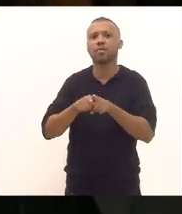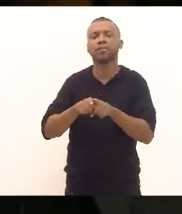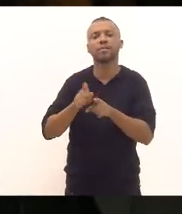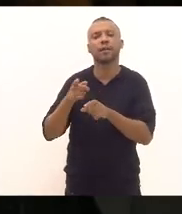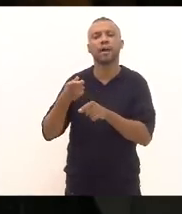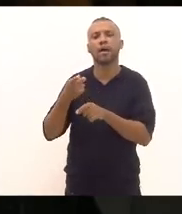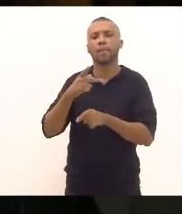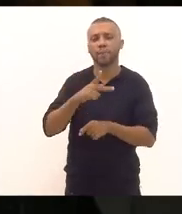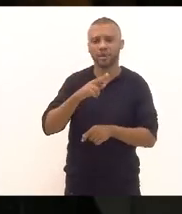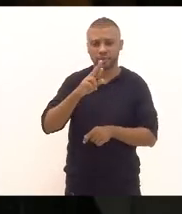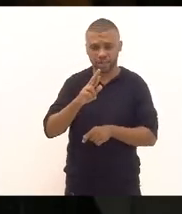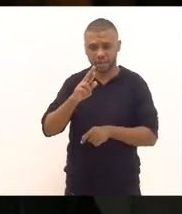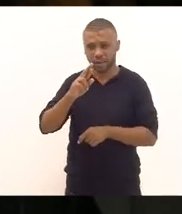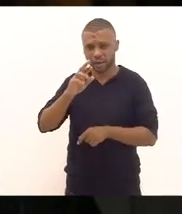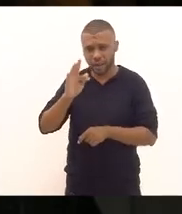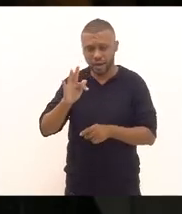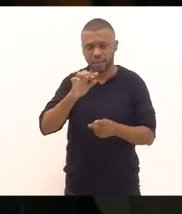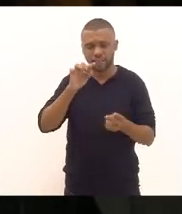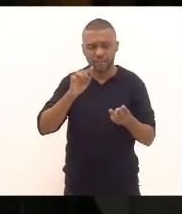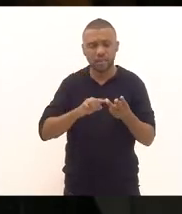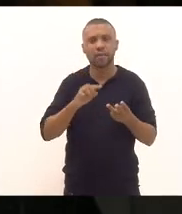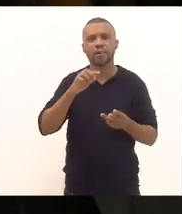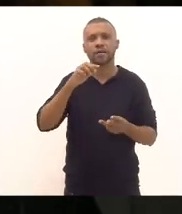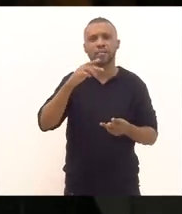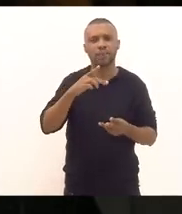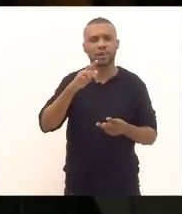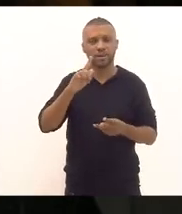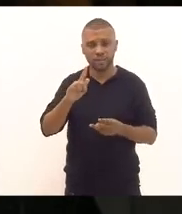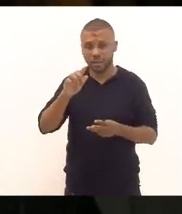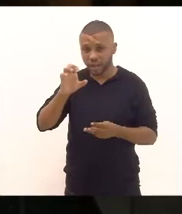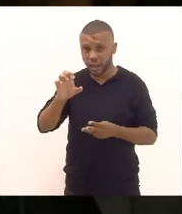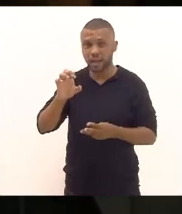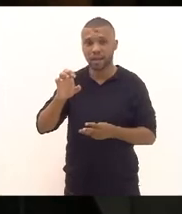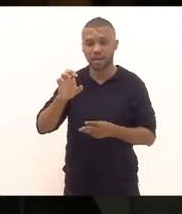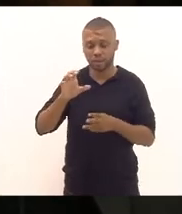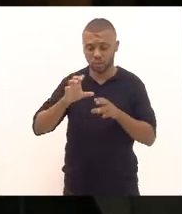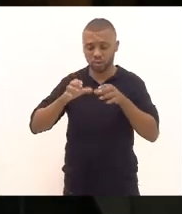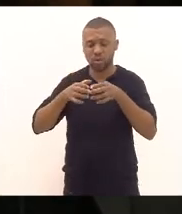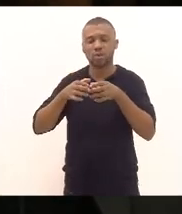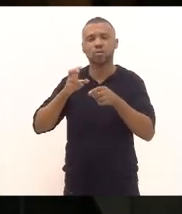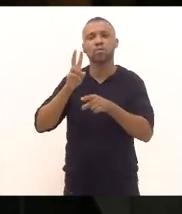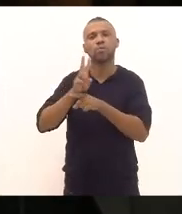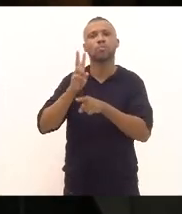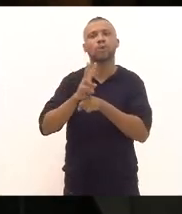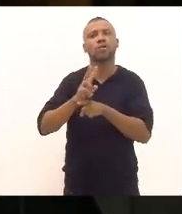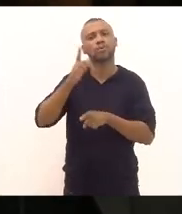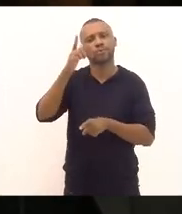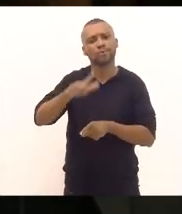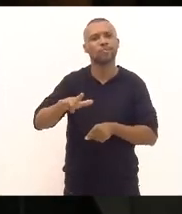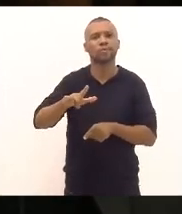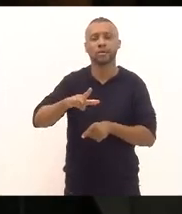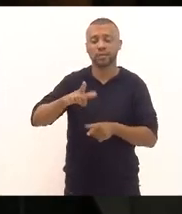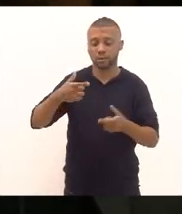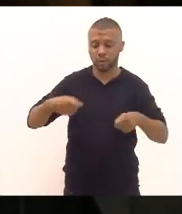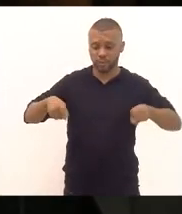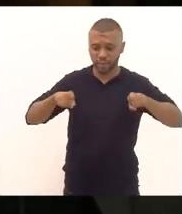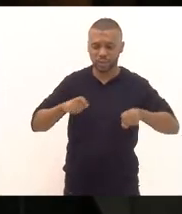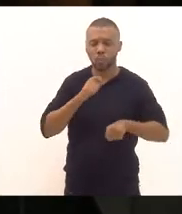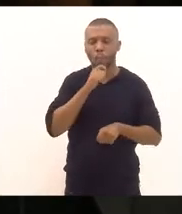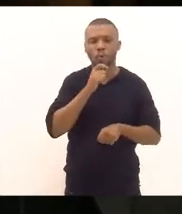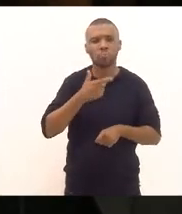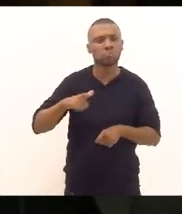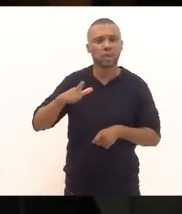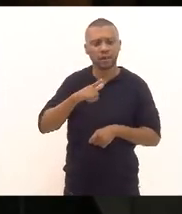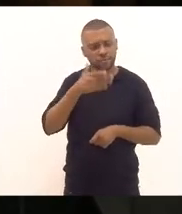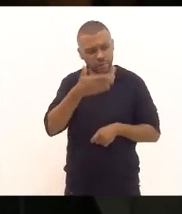Nacional e da Secretaria do Tesouro Nacional do Conselho de supervisão aqui que eu repito aqui vou dizer que não tem mandato para